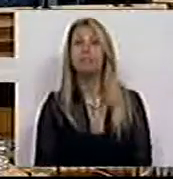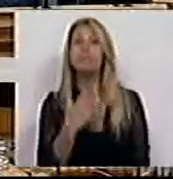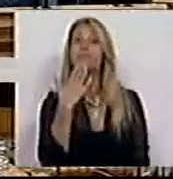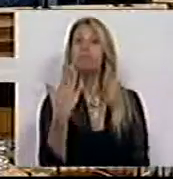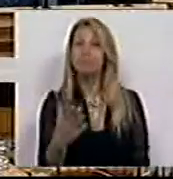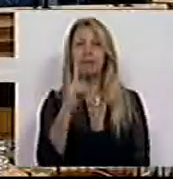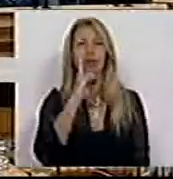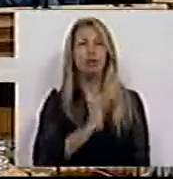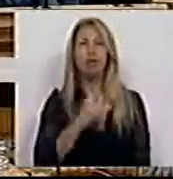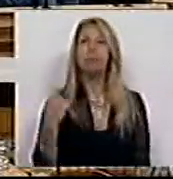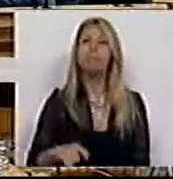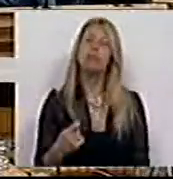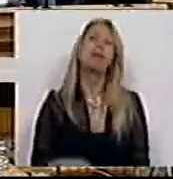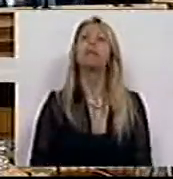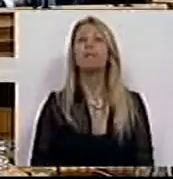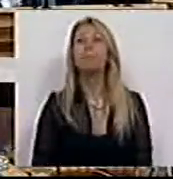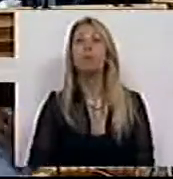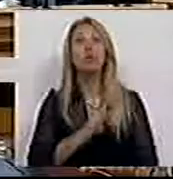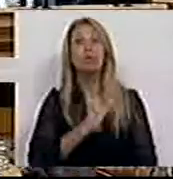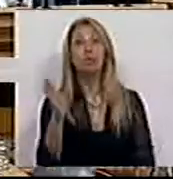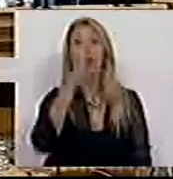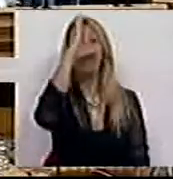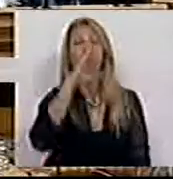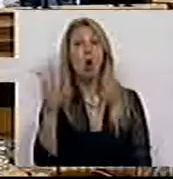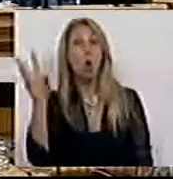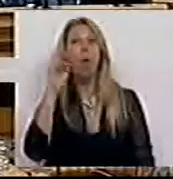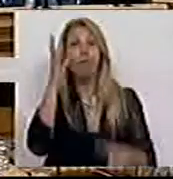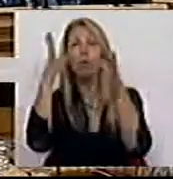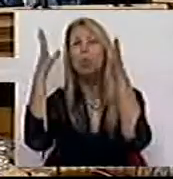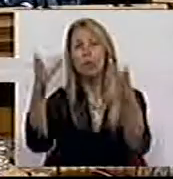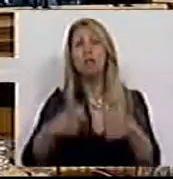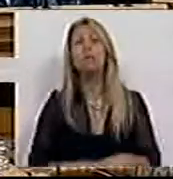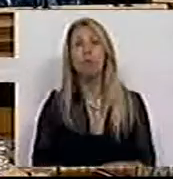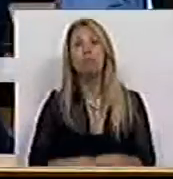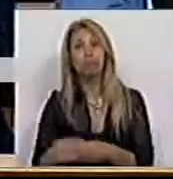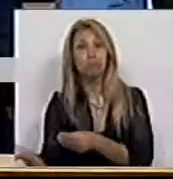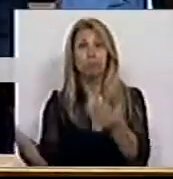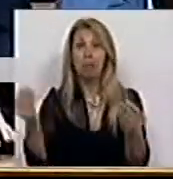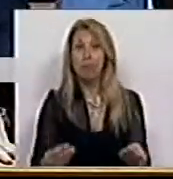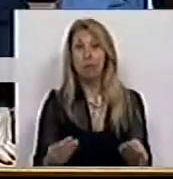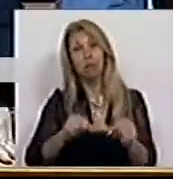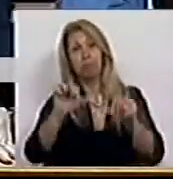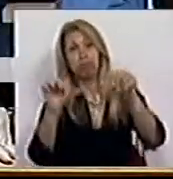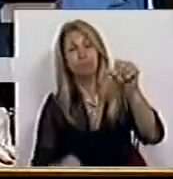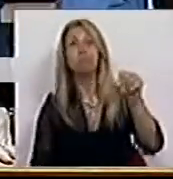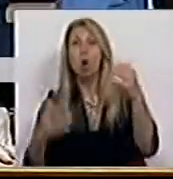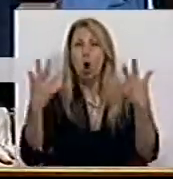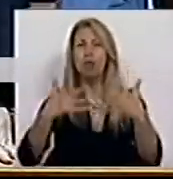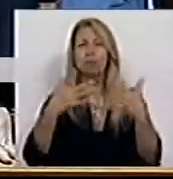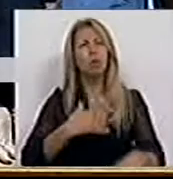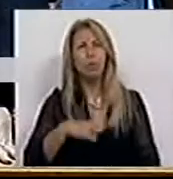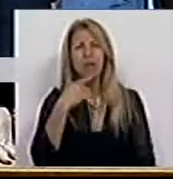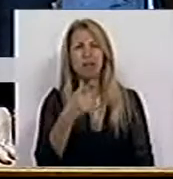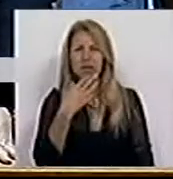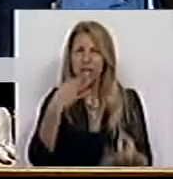Muito obrigada, Sra. Presidente. Sr. Primeiro-Ministro, ouvi atentamente a apresentação que fiz do orçamento e queria lhe dizer com toda a